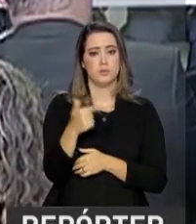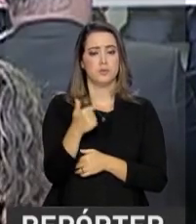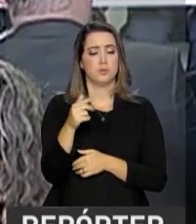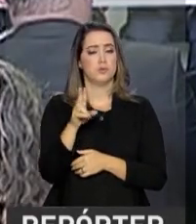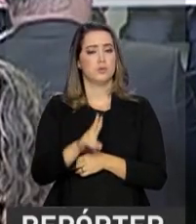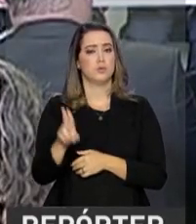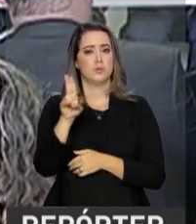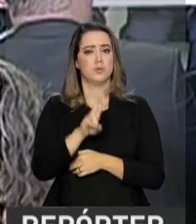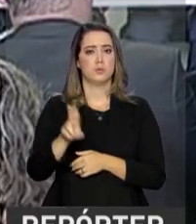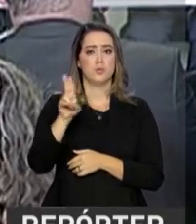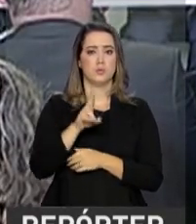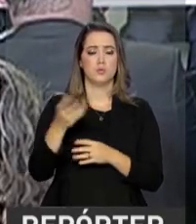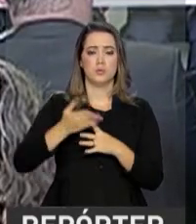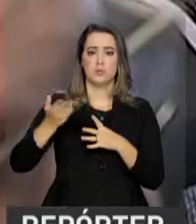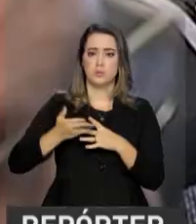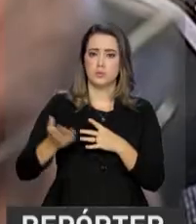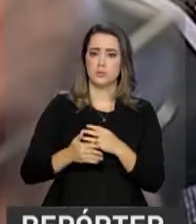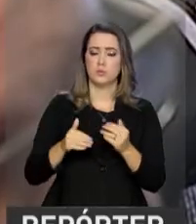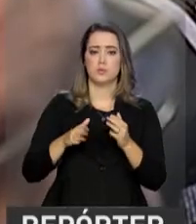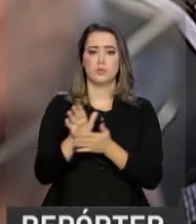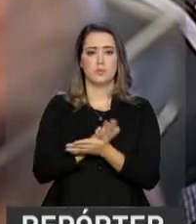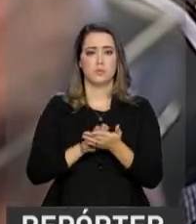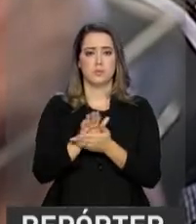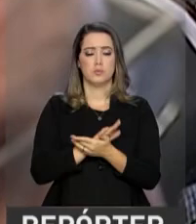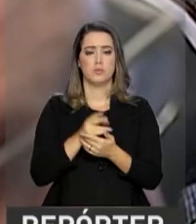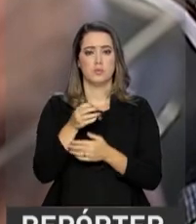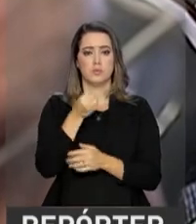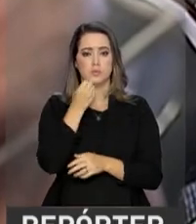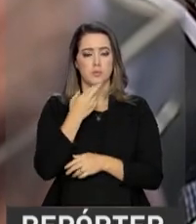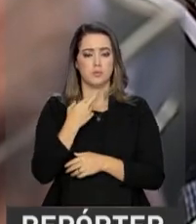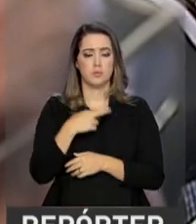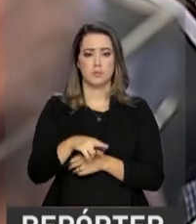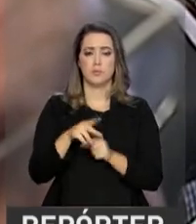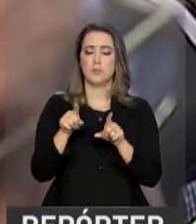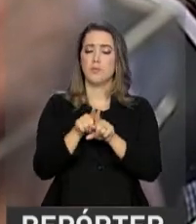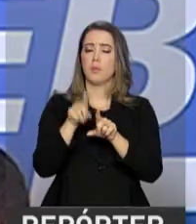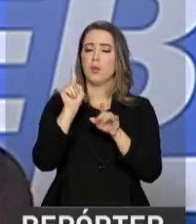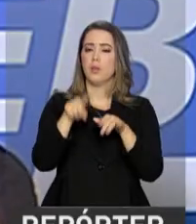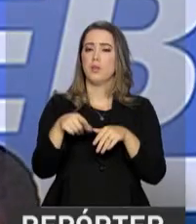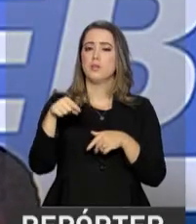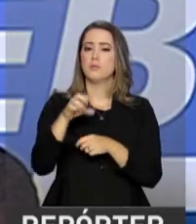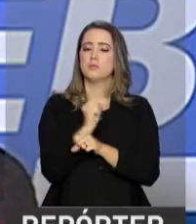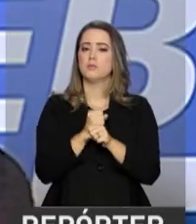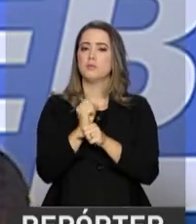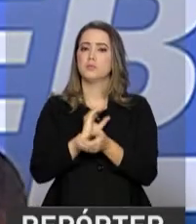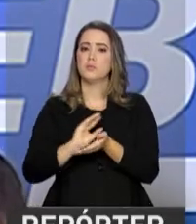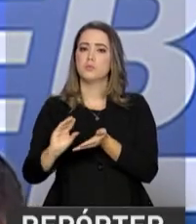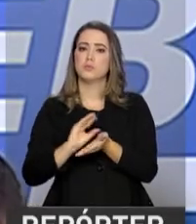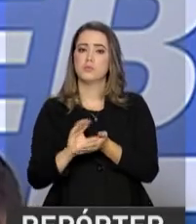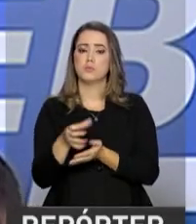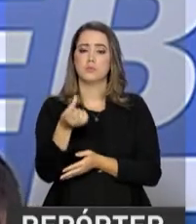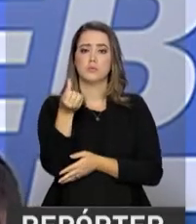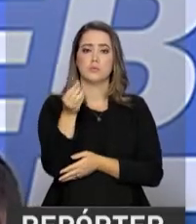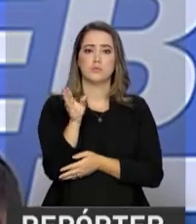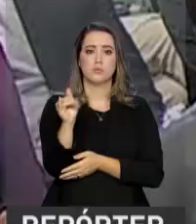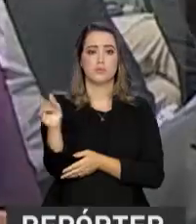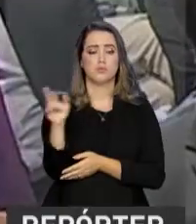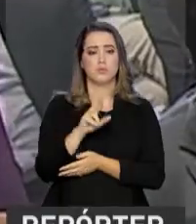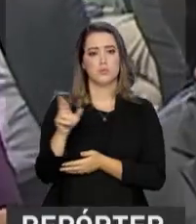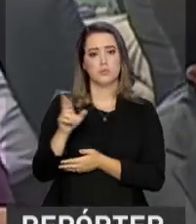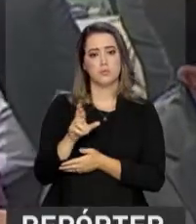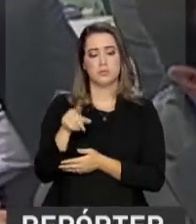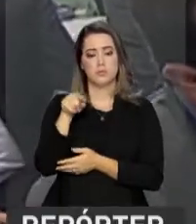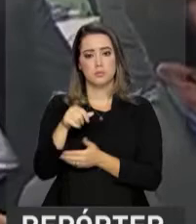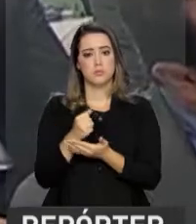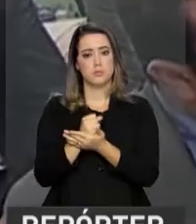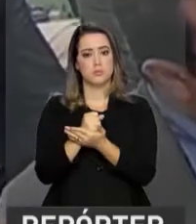utilizando financiamento algum a boa notícia é que para 2018 um crédito de 6 bilhões de reais vai